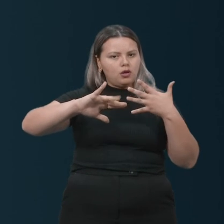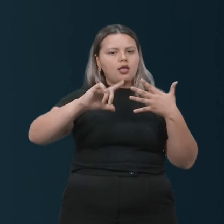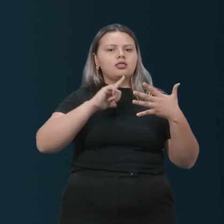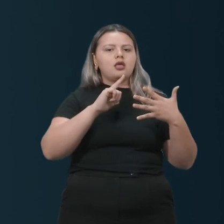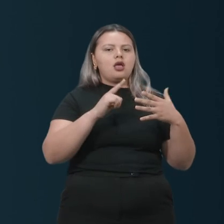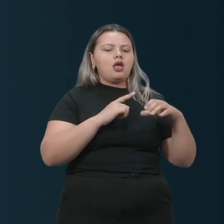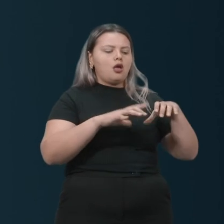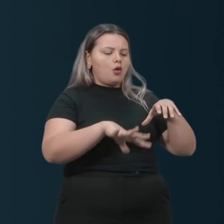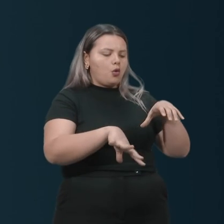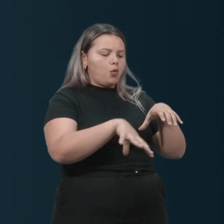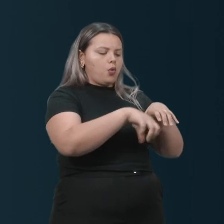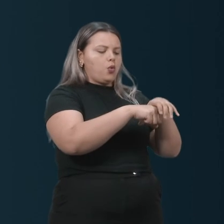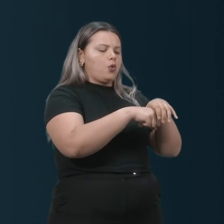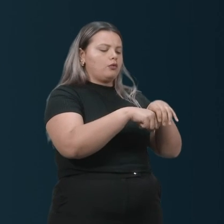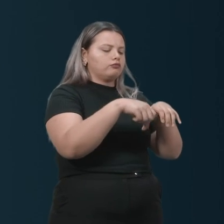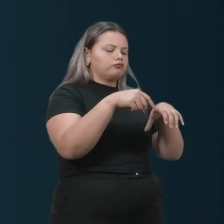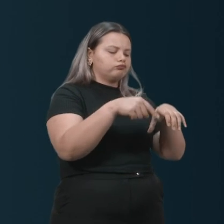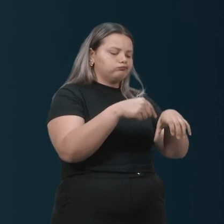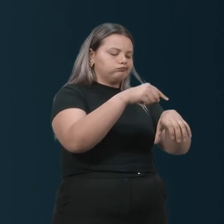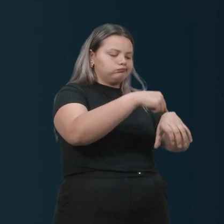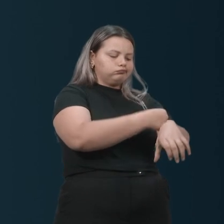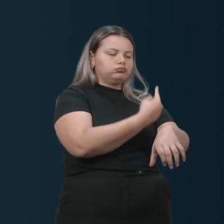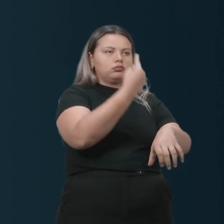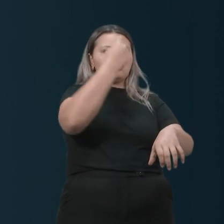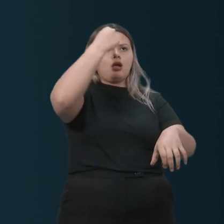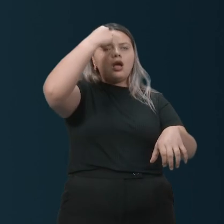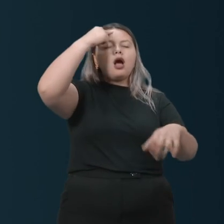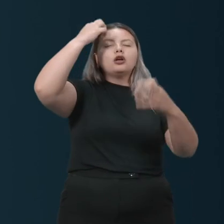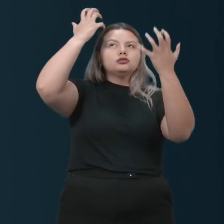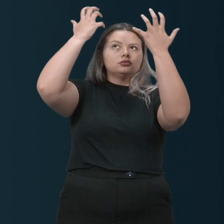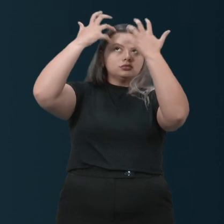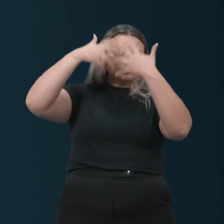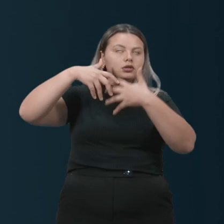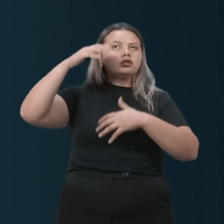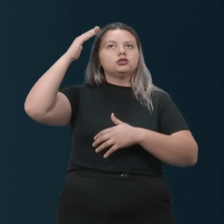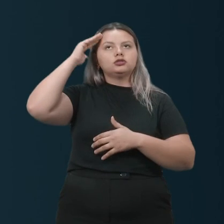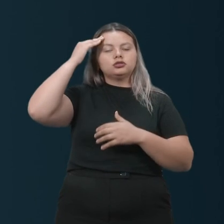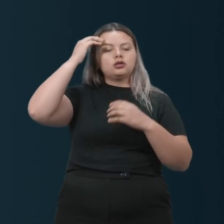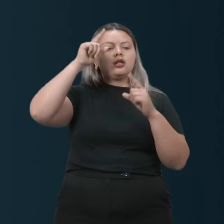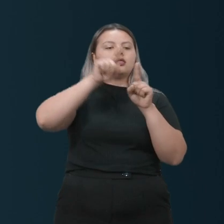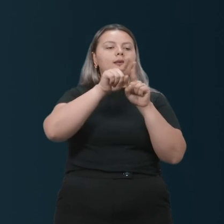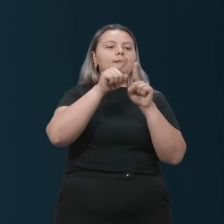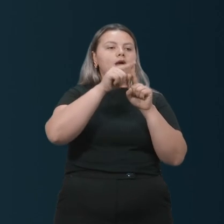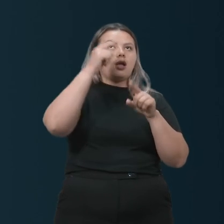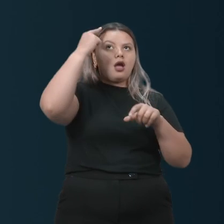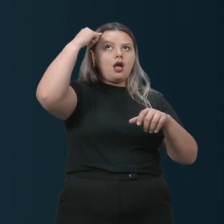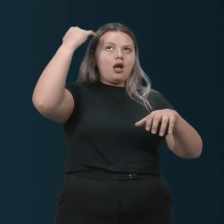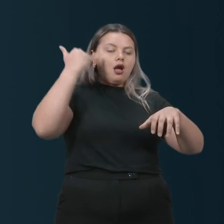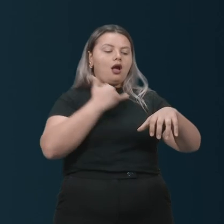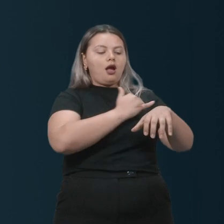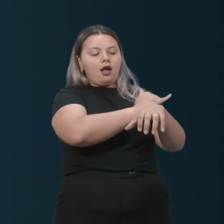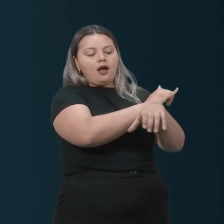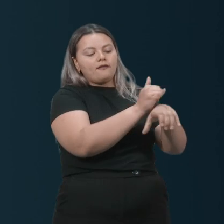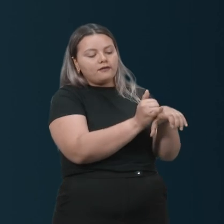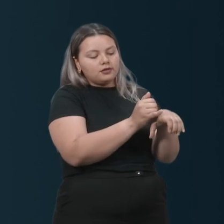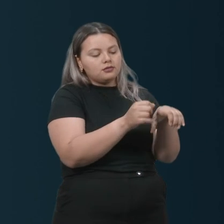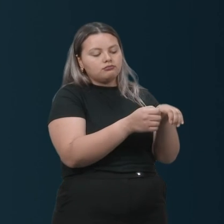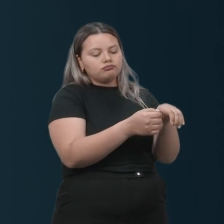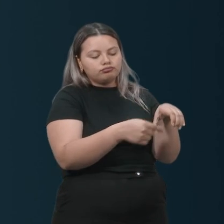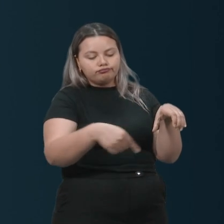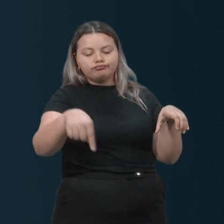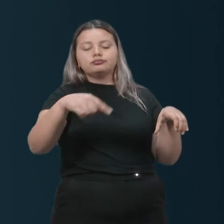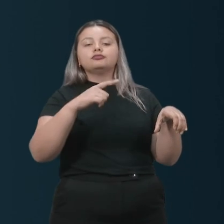levam informação do sistema nervoso central até a periferia, ou que levam informações da periferia até o sistema